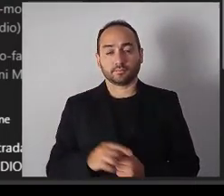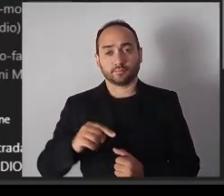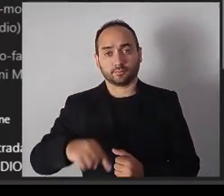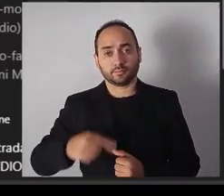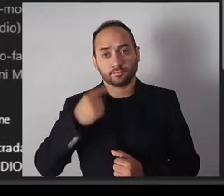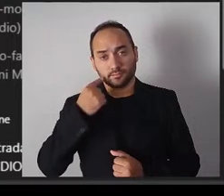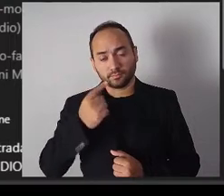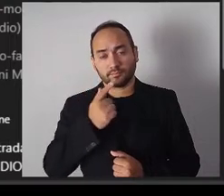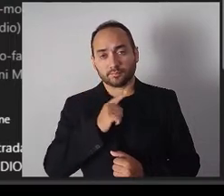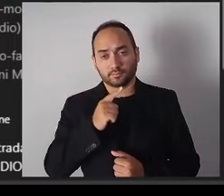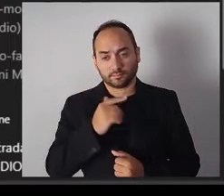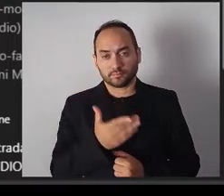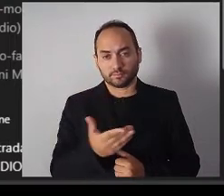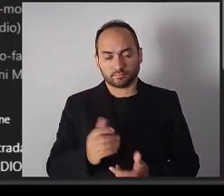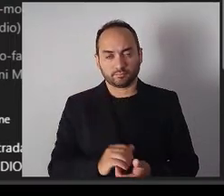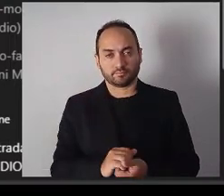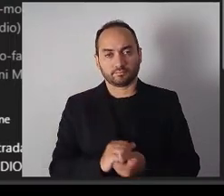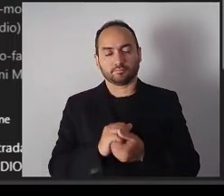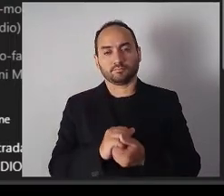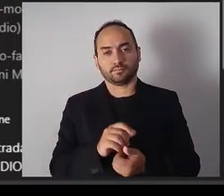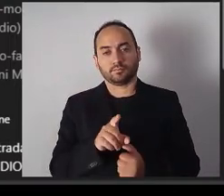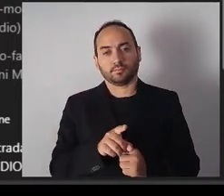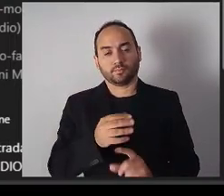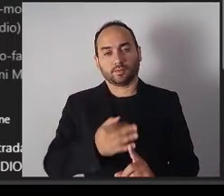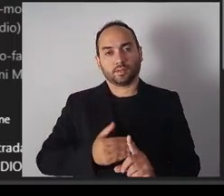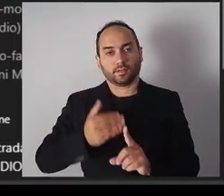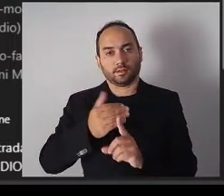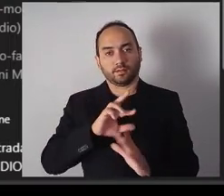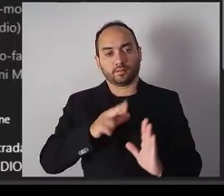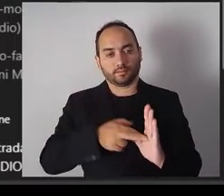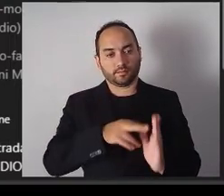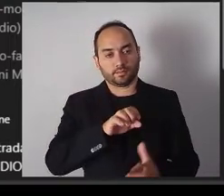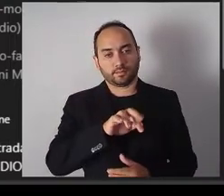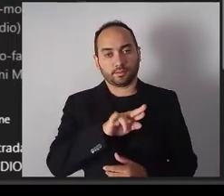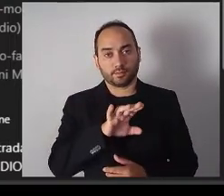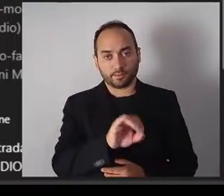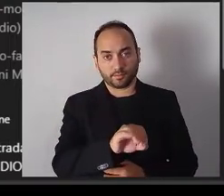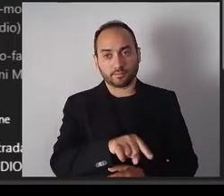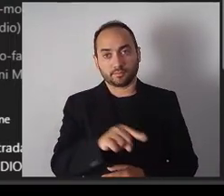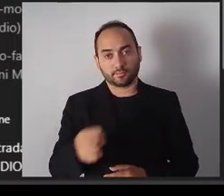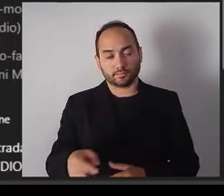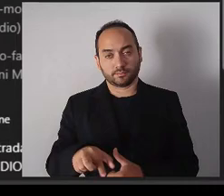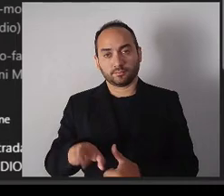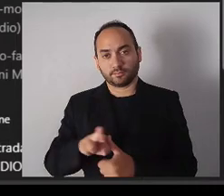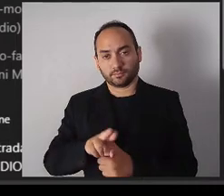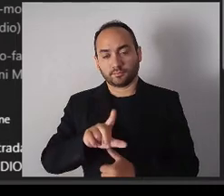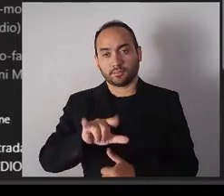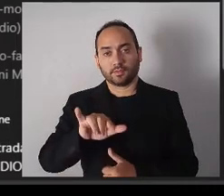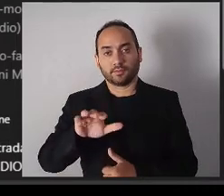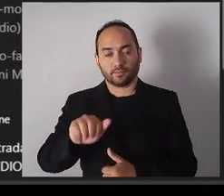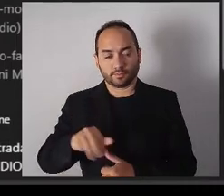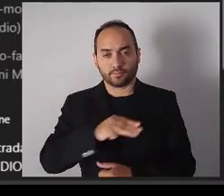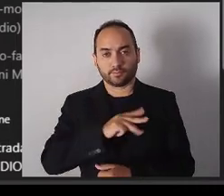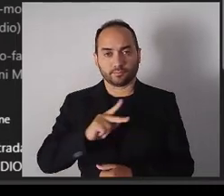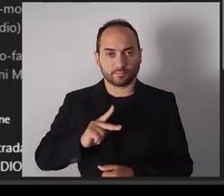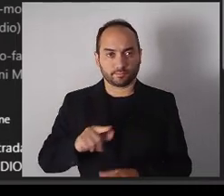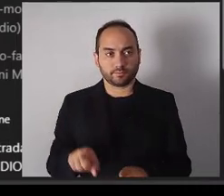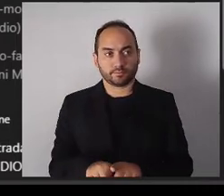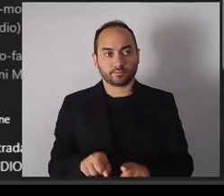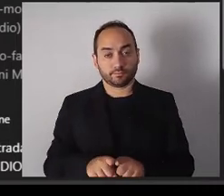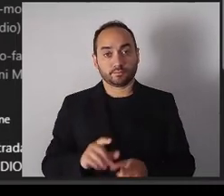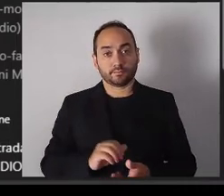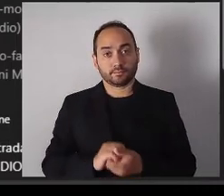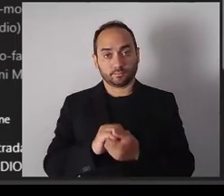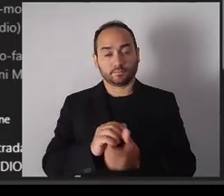desembargador eleitoral, doutor Érico, eminente relator. Cumprimento a eminente procuradora eleitoral, doutora Lívia. Cumprimento os